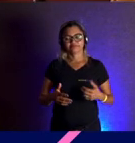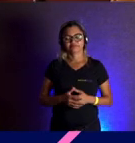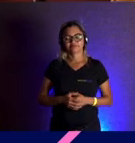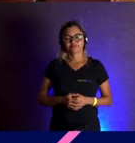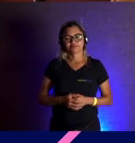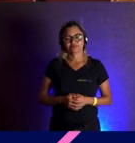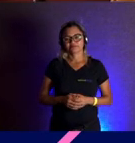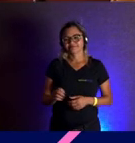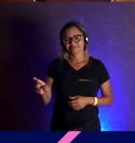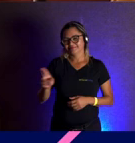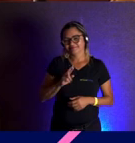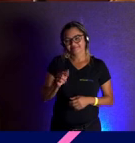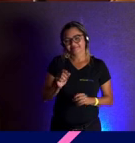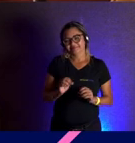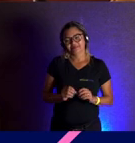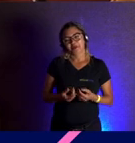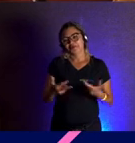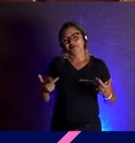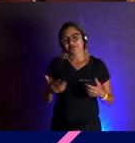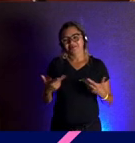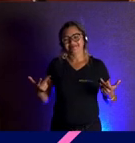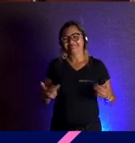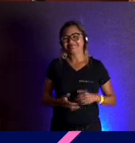muita resposta.